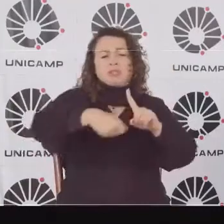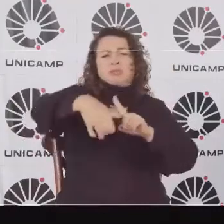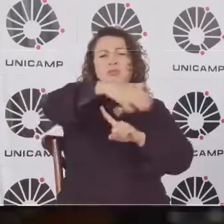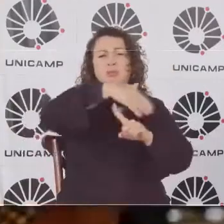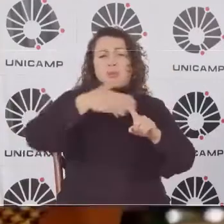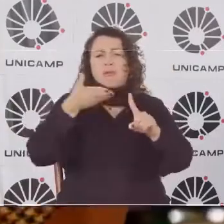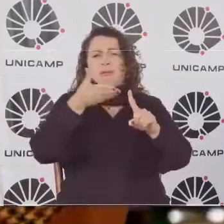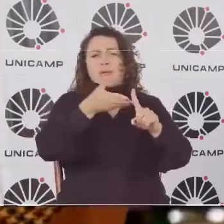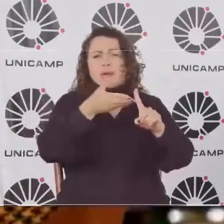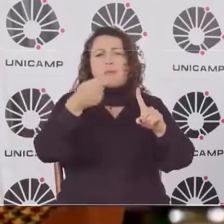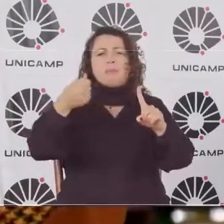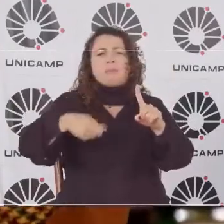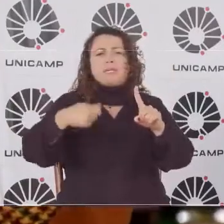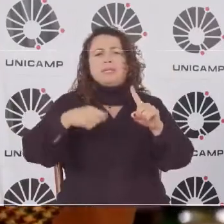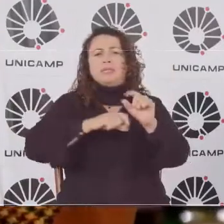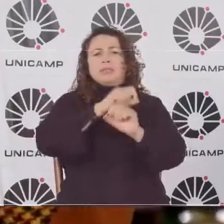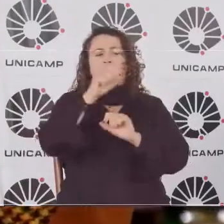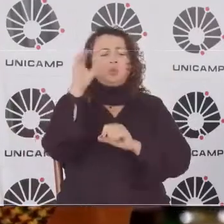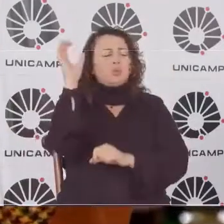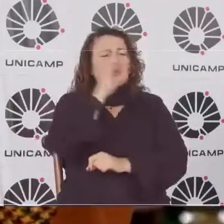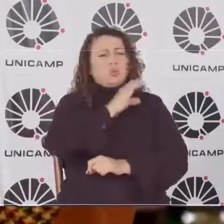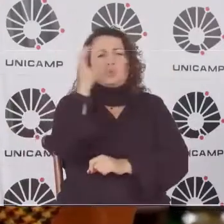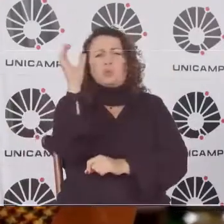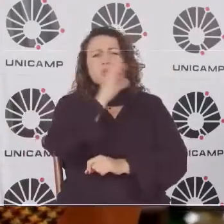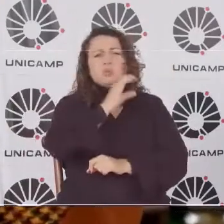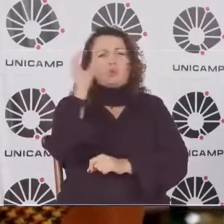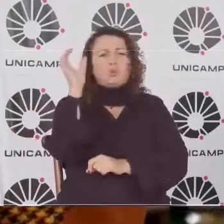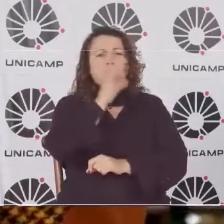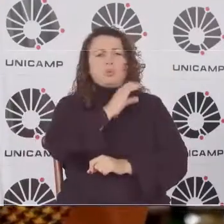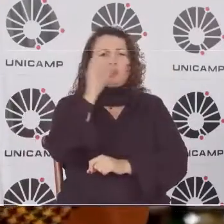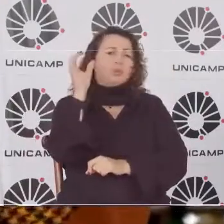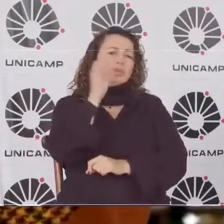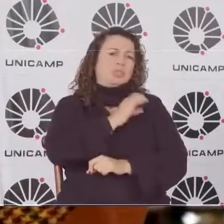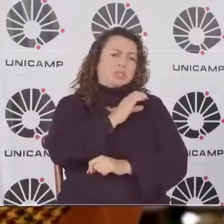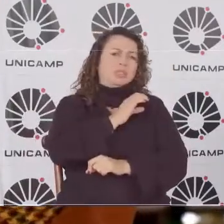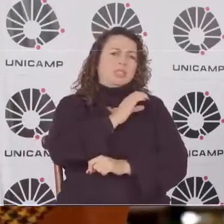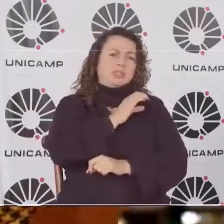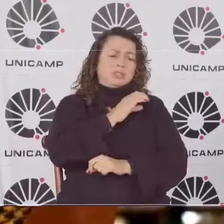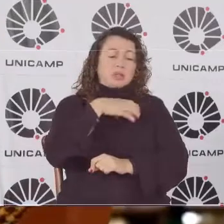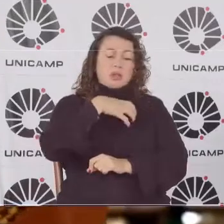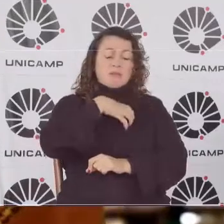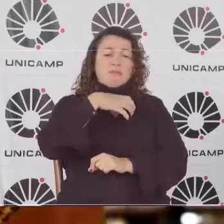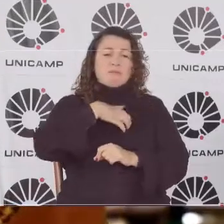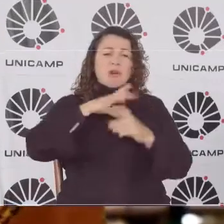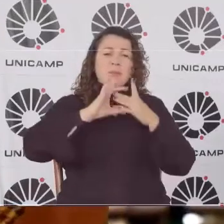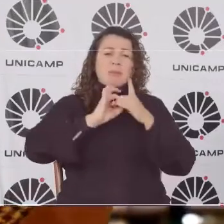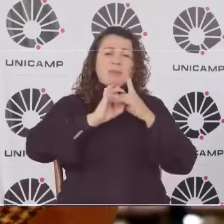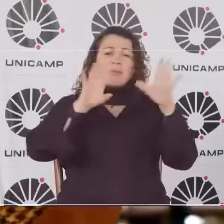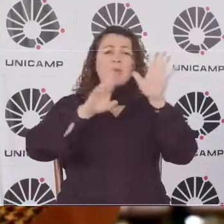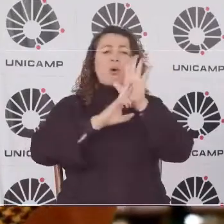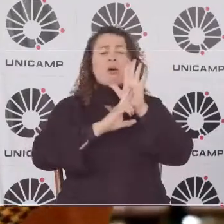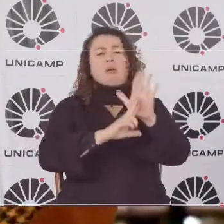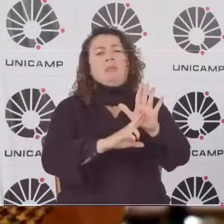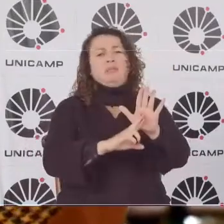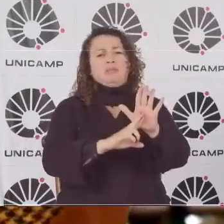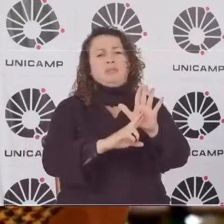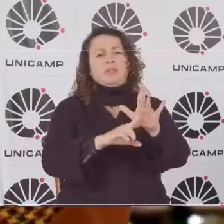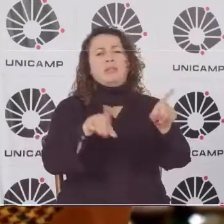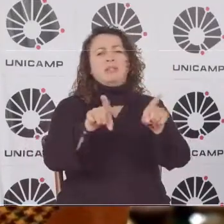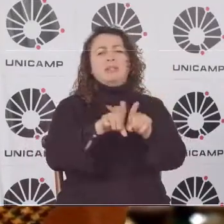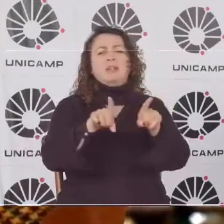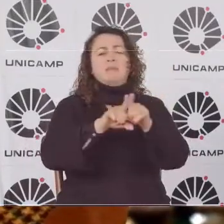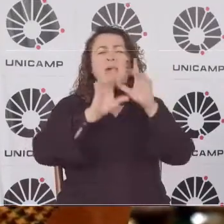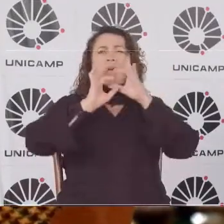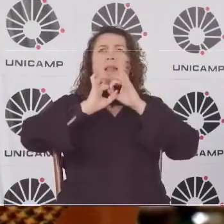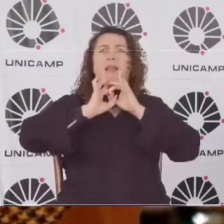dinâmicas requerem medidas urgentes das formas democráticas de representação e